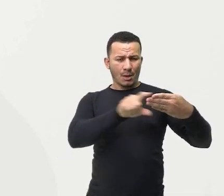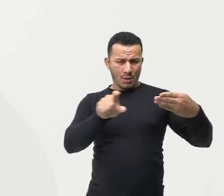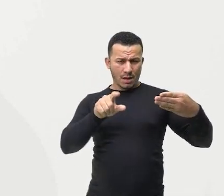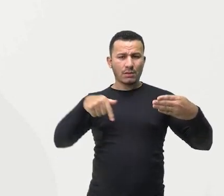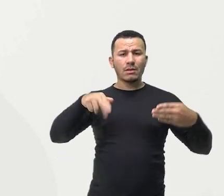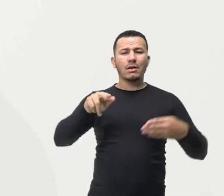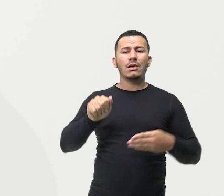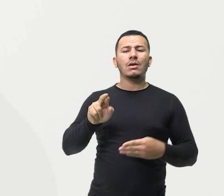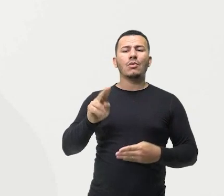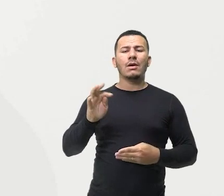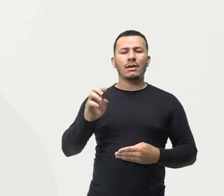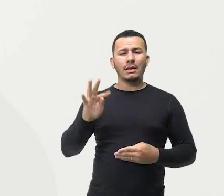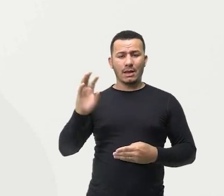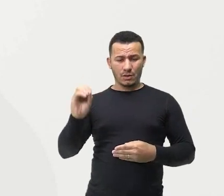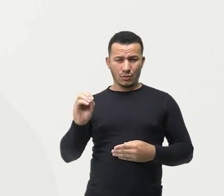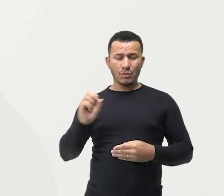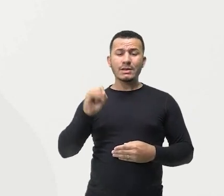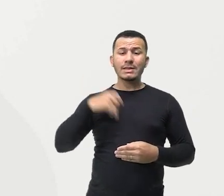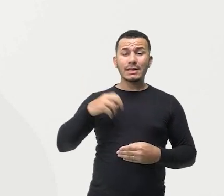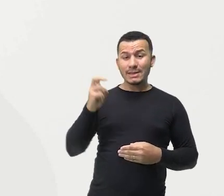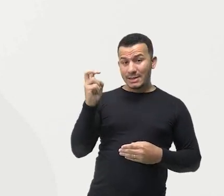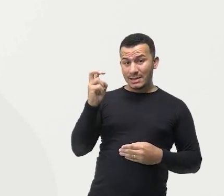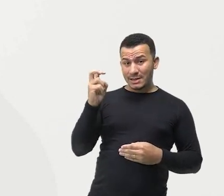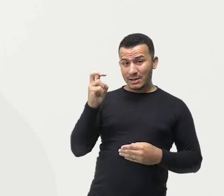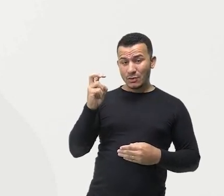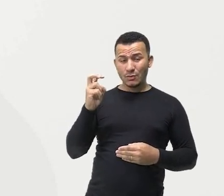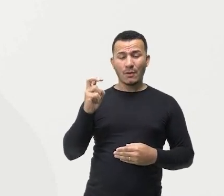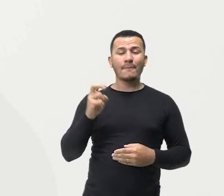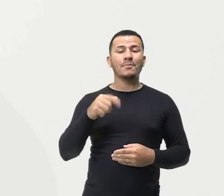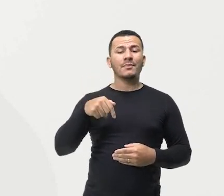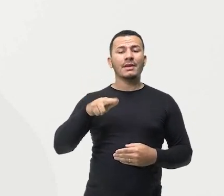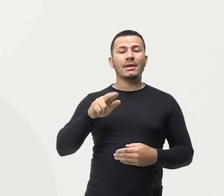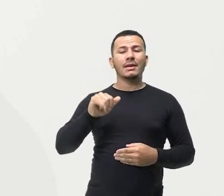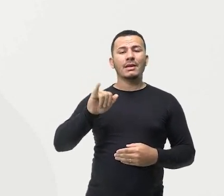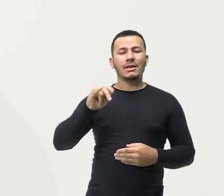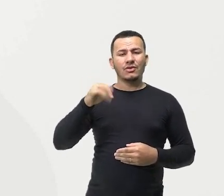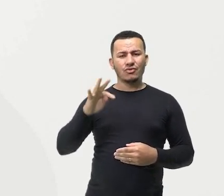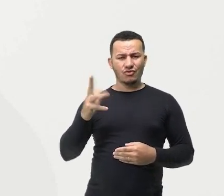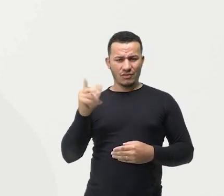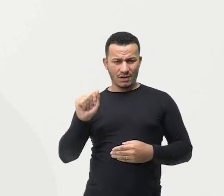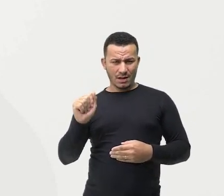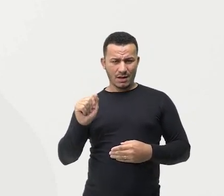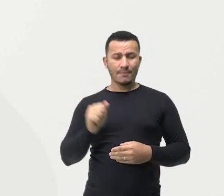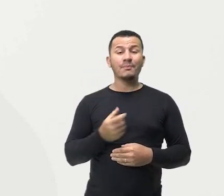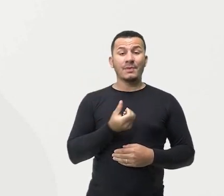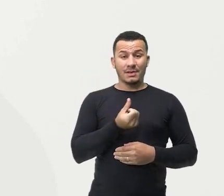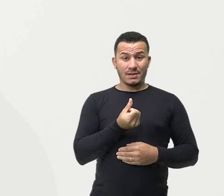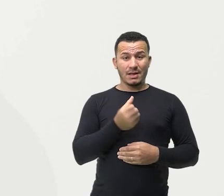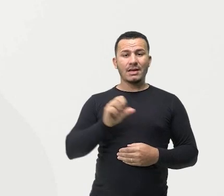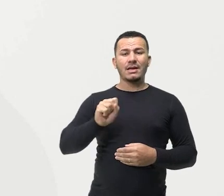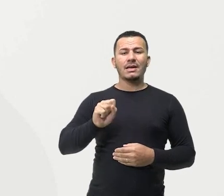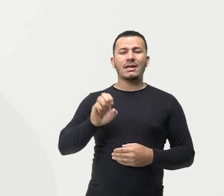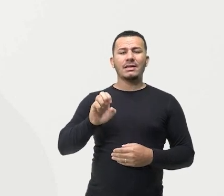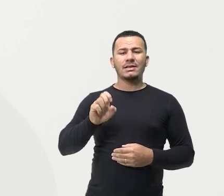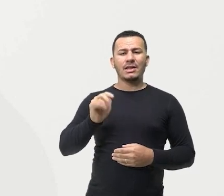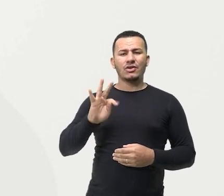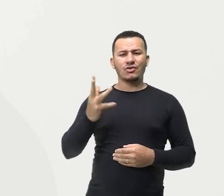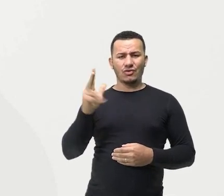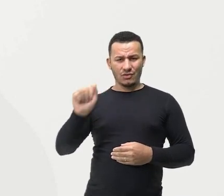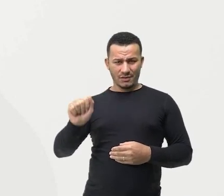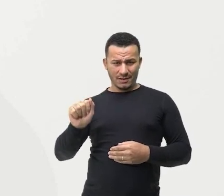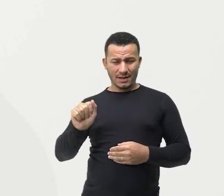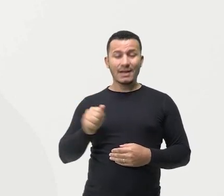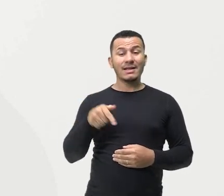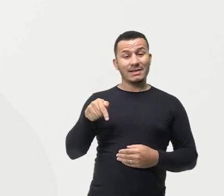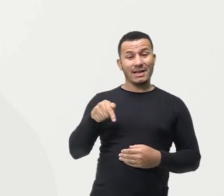aí, quarteto. 5 versos, quintilha. 6 versos, sextilha. 7